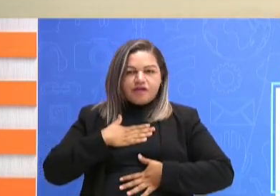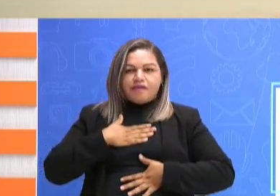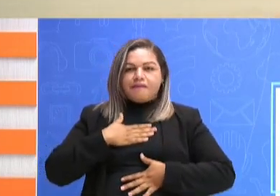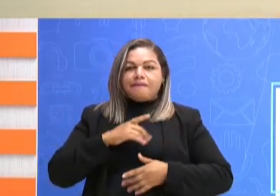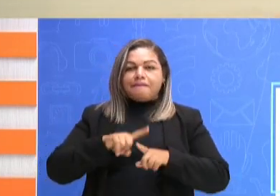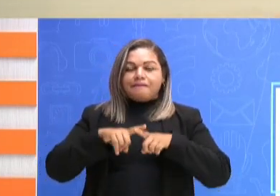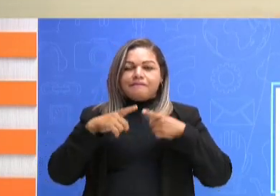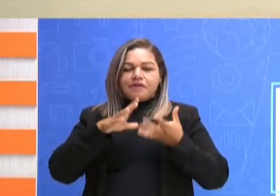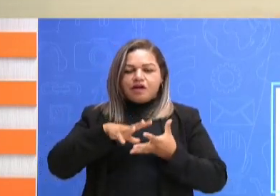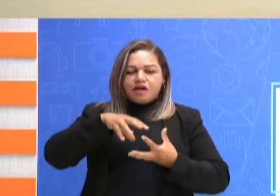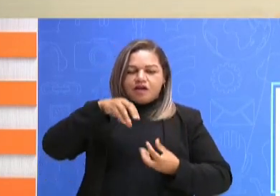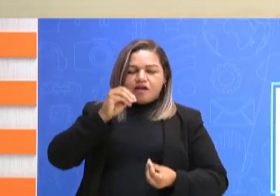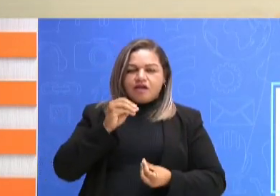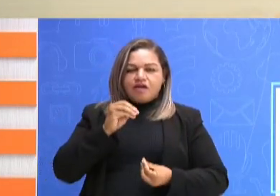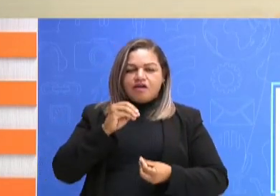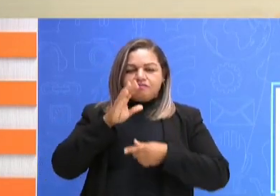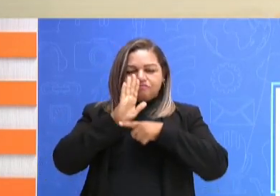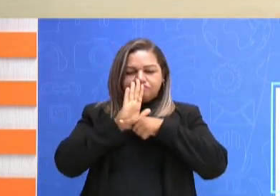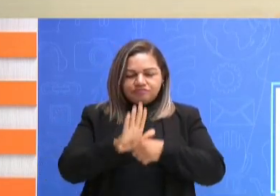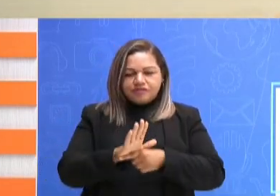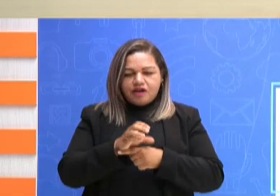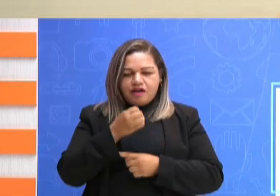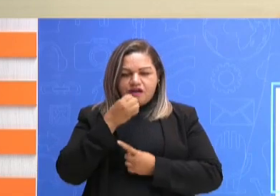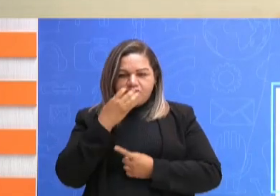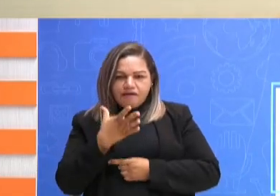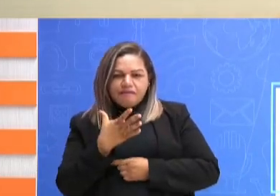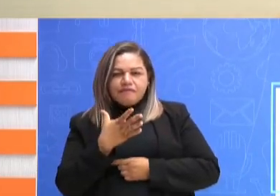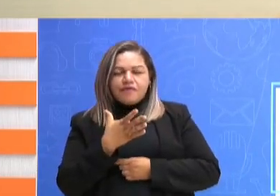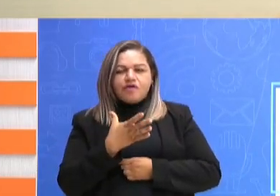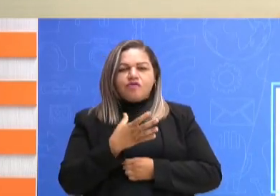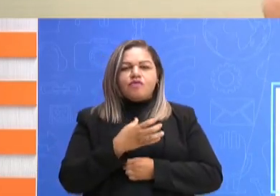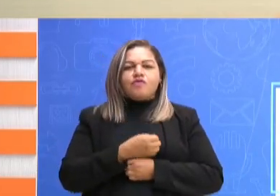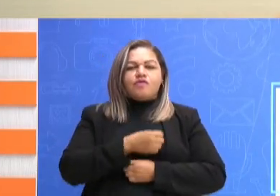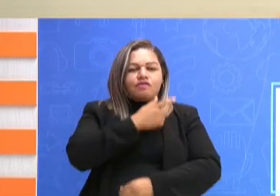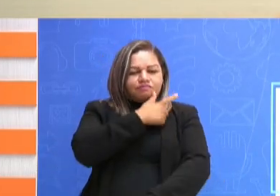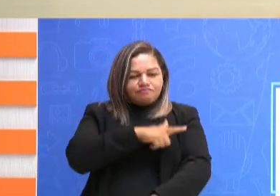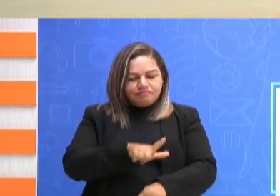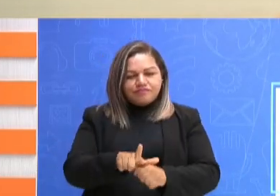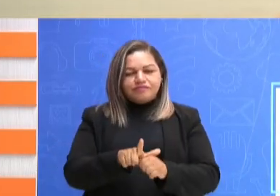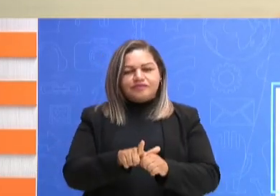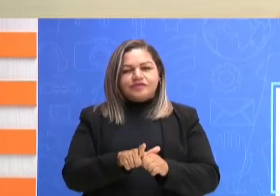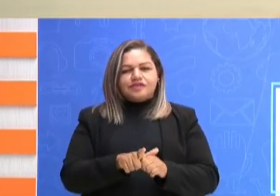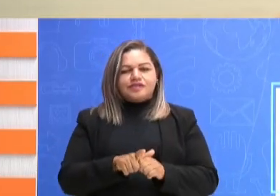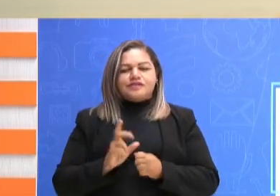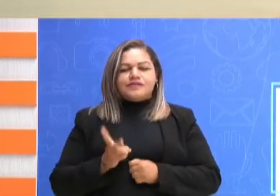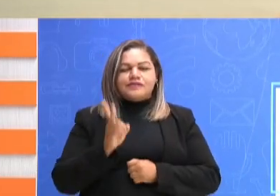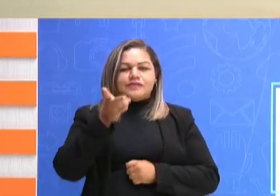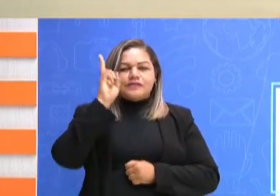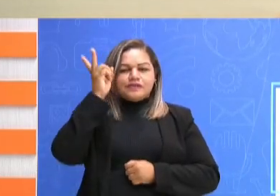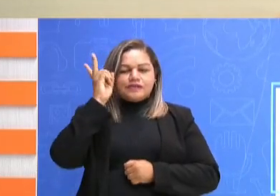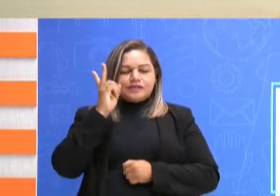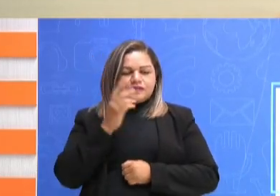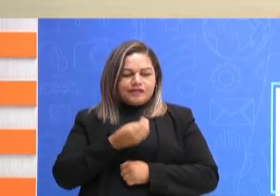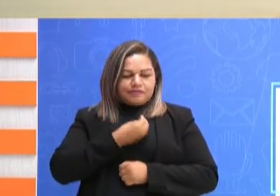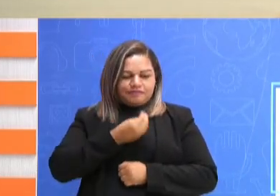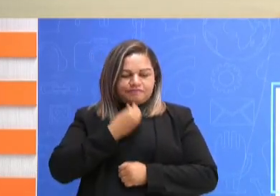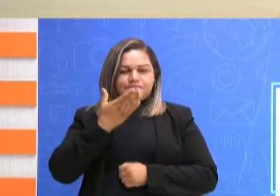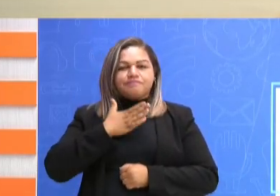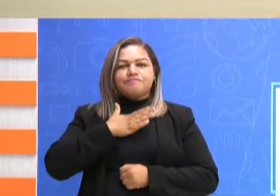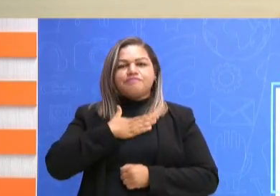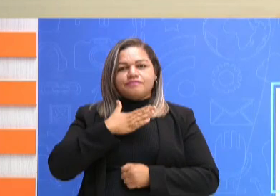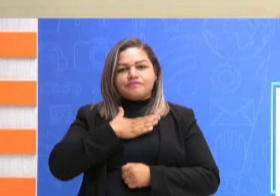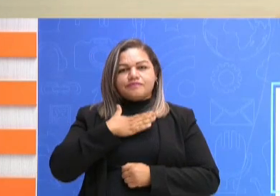mas a alma, a intenção de ajudar, a boa conduta e a educação que ele sempre me deu, vai estar presente na minha vida como um